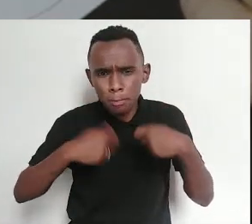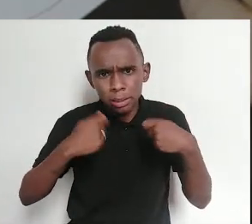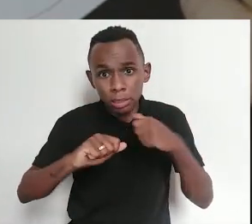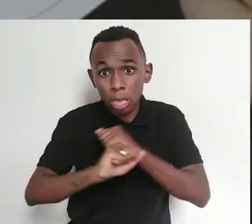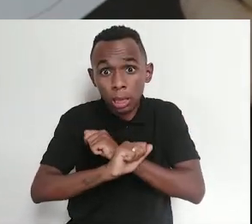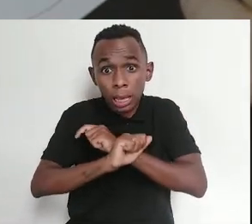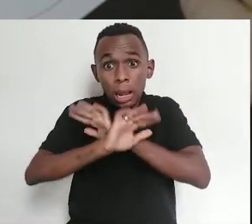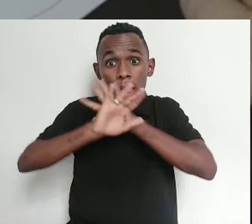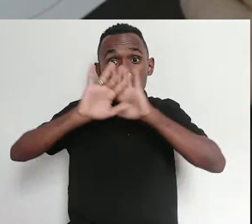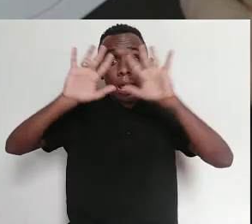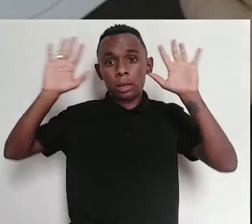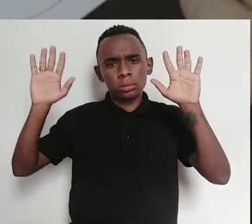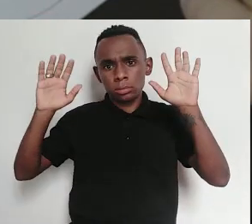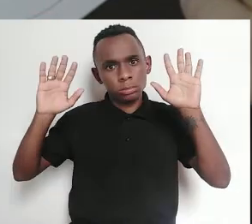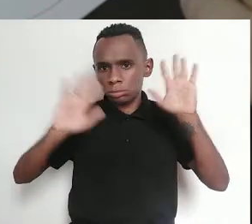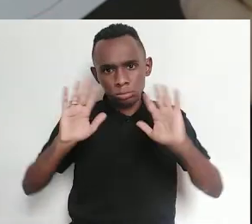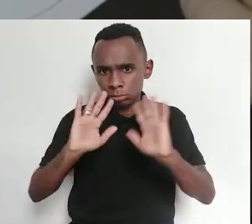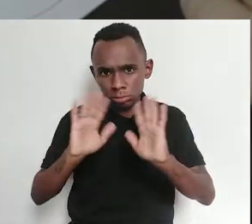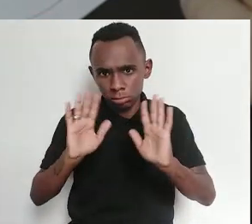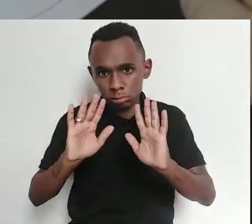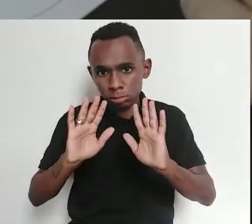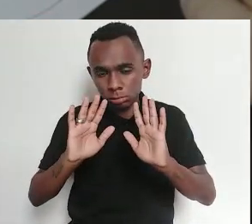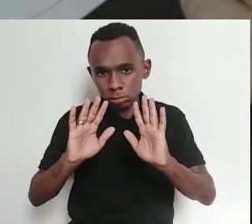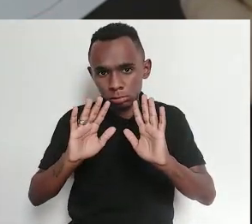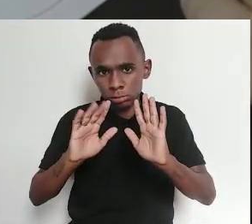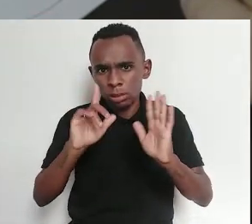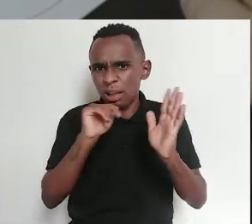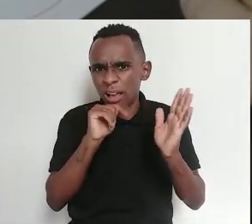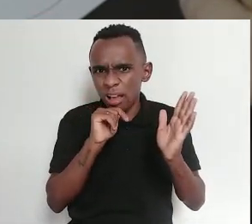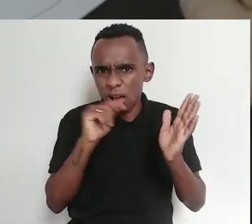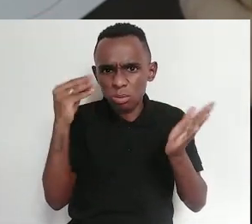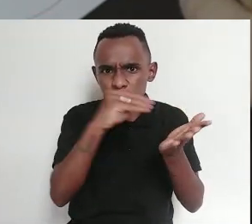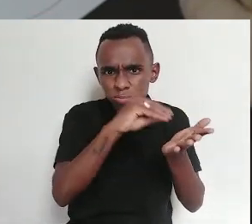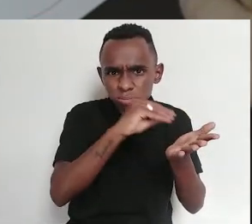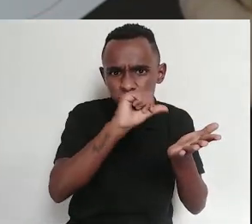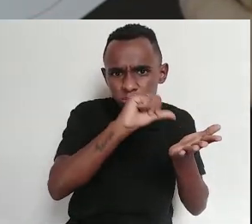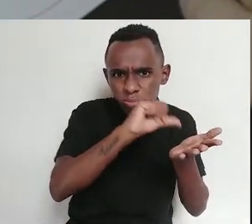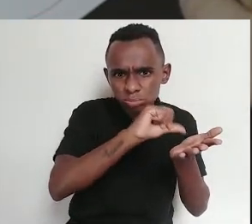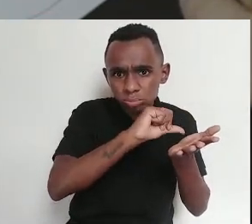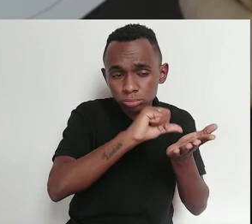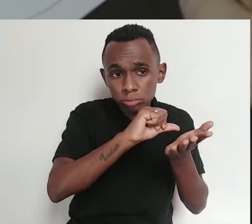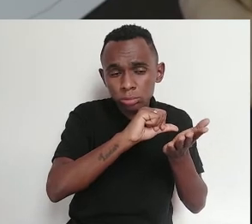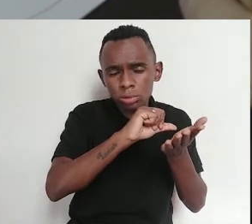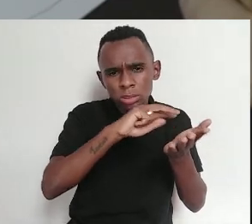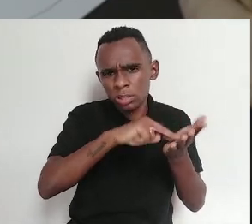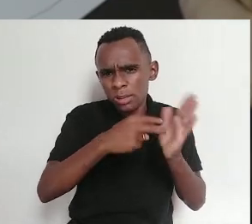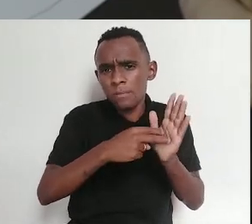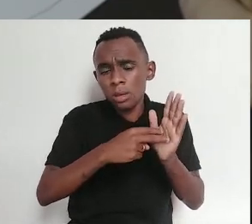clarinha. Não se enganem que porque tem muita água ela vai ser clarinha, não. Ela pode ter cores bem